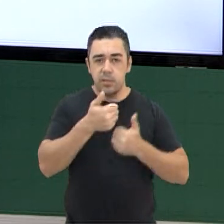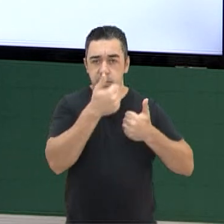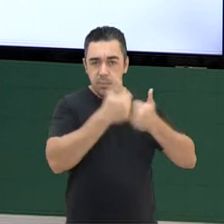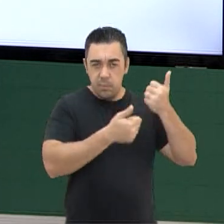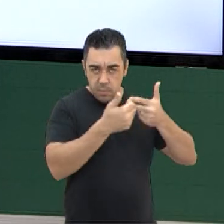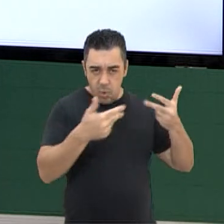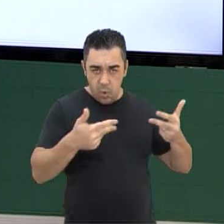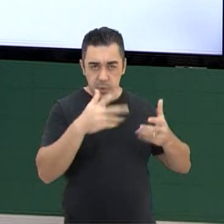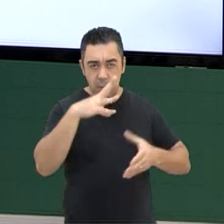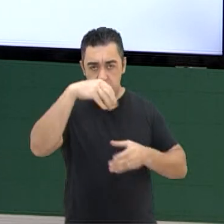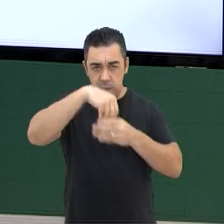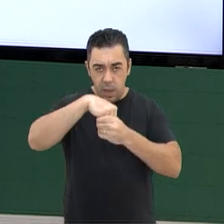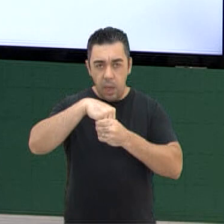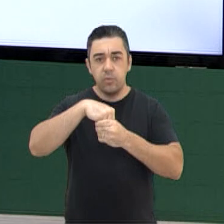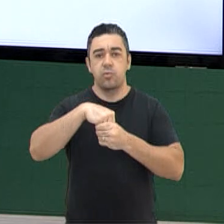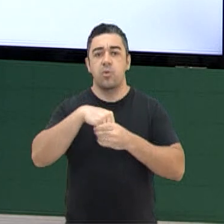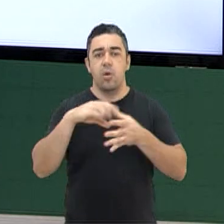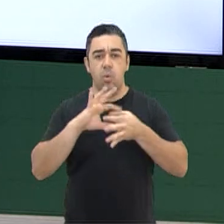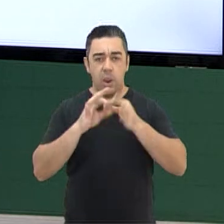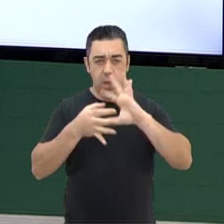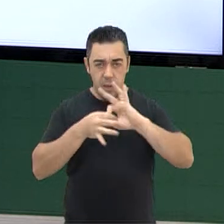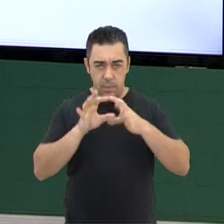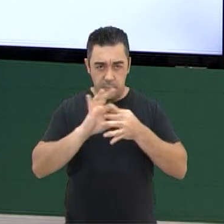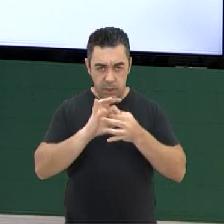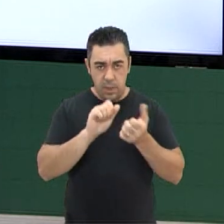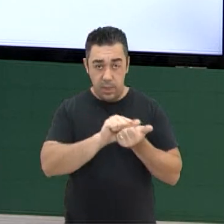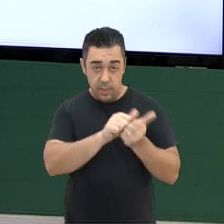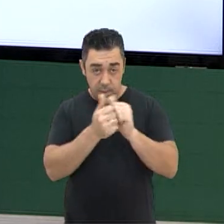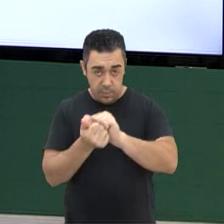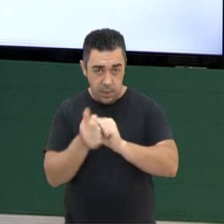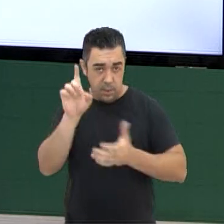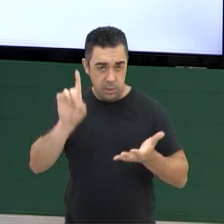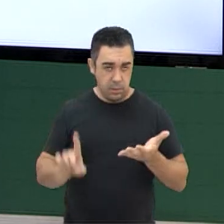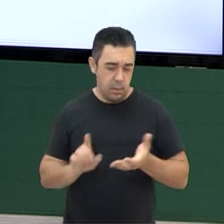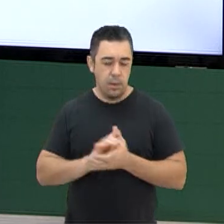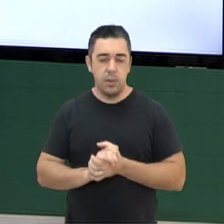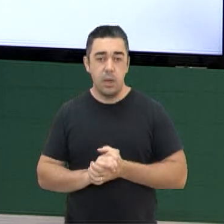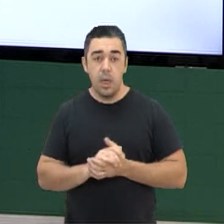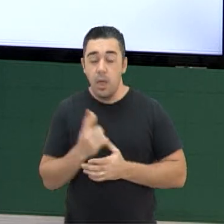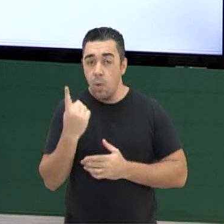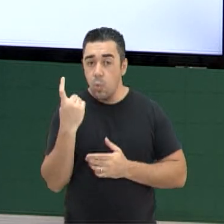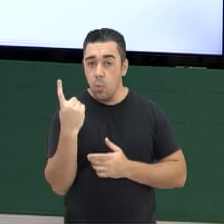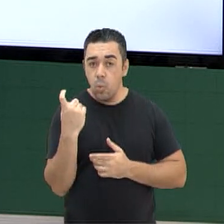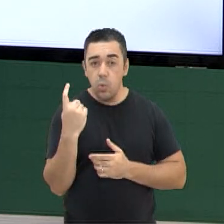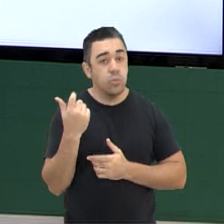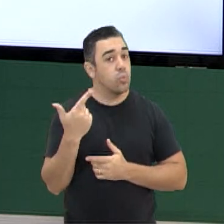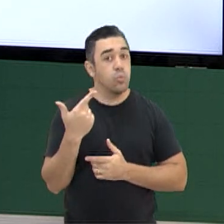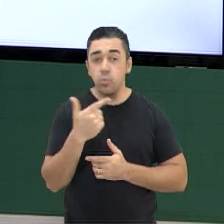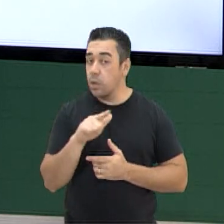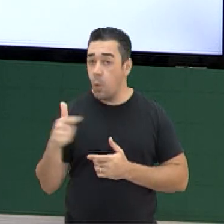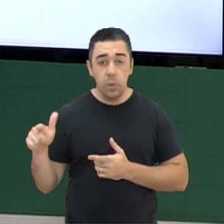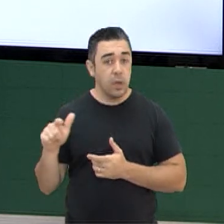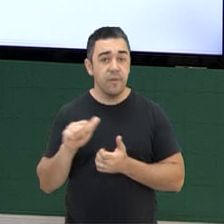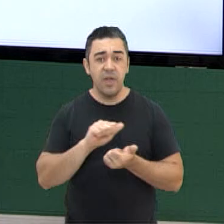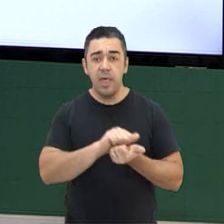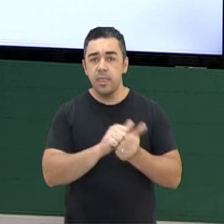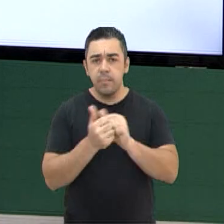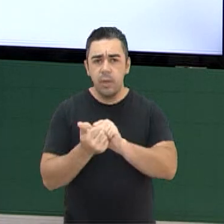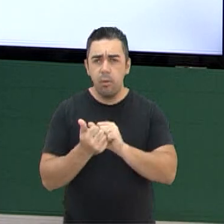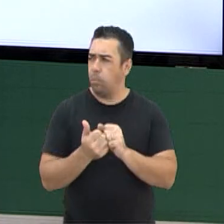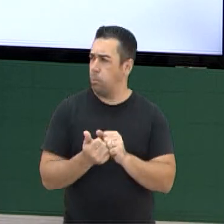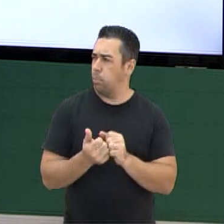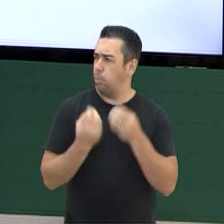esportes que fazem parte das Paralimpíadas, é o único que não sofreu adaptação. Como assim,